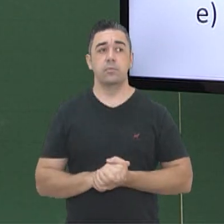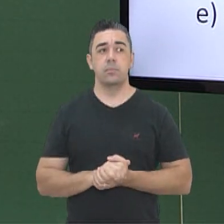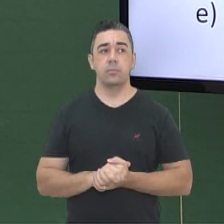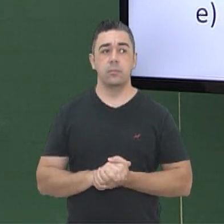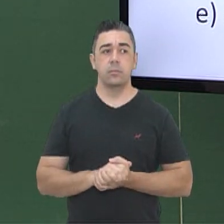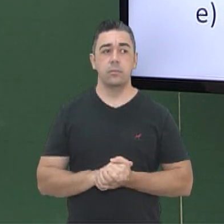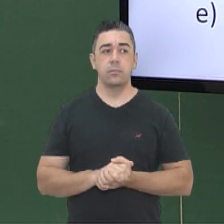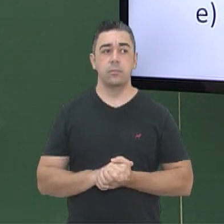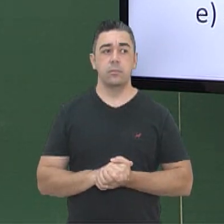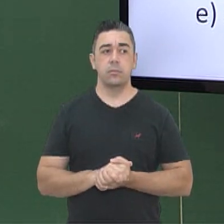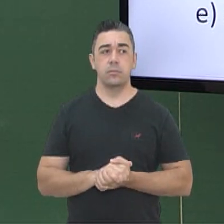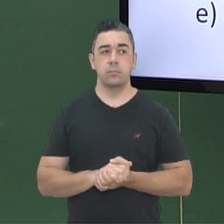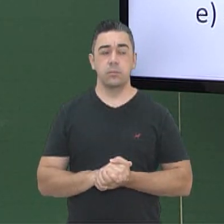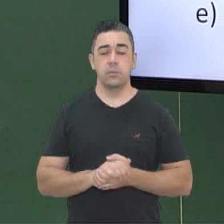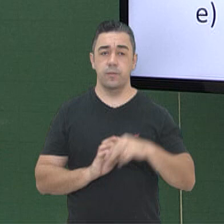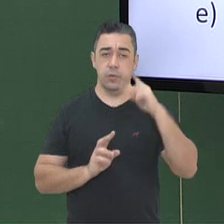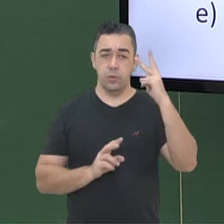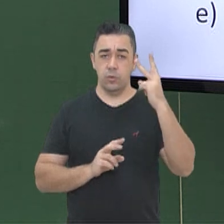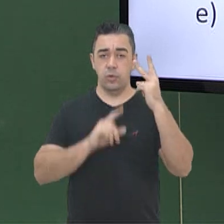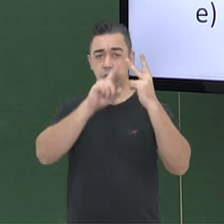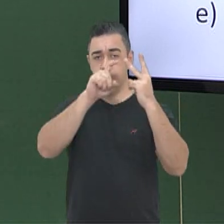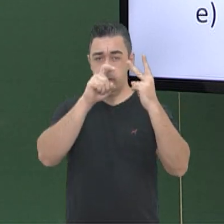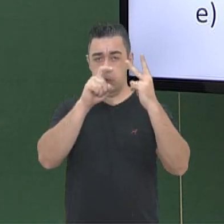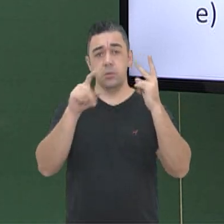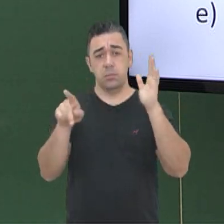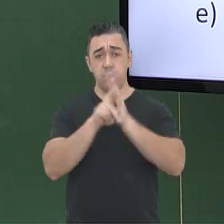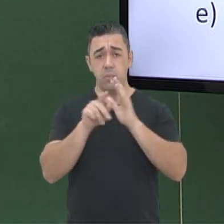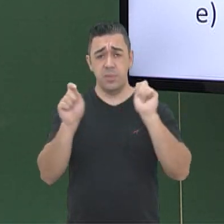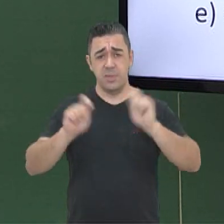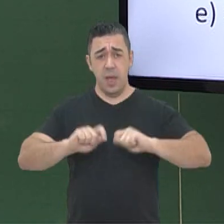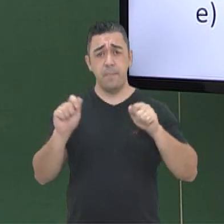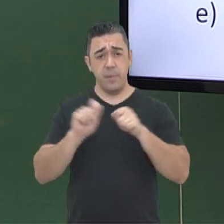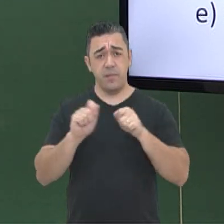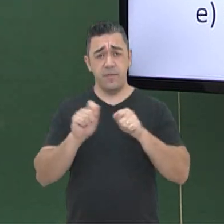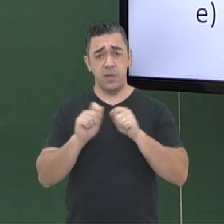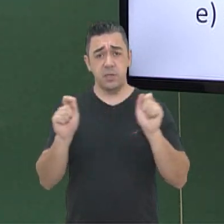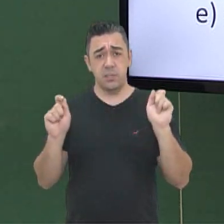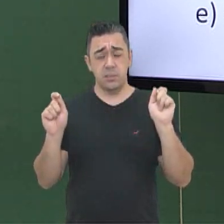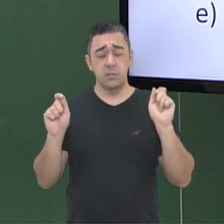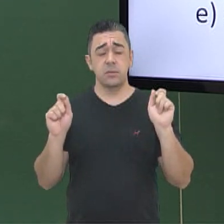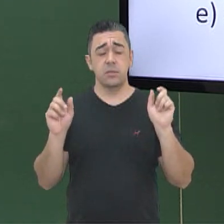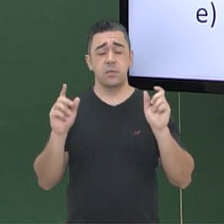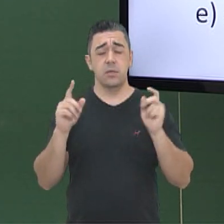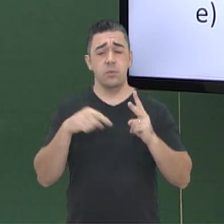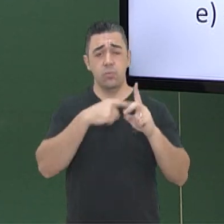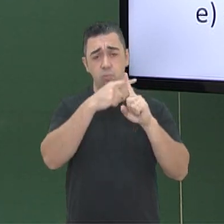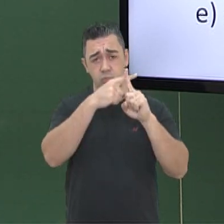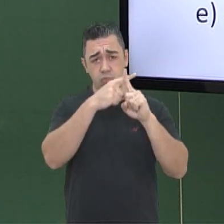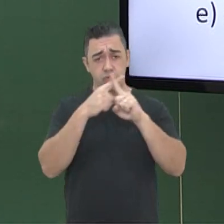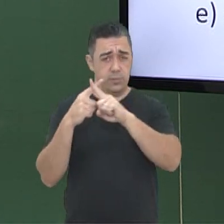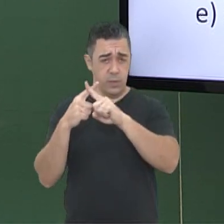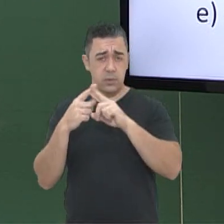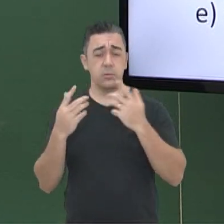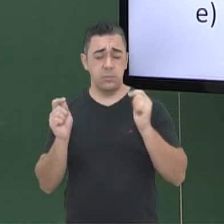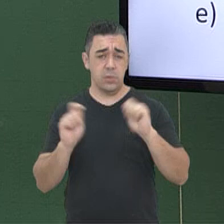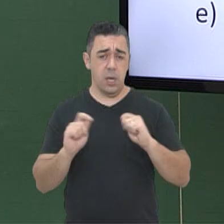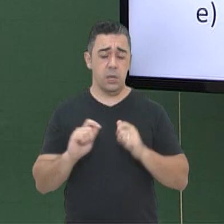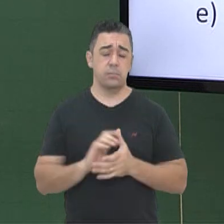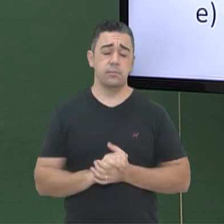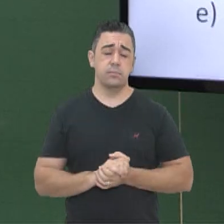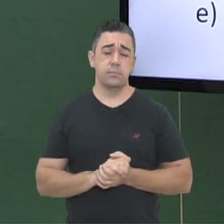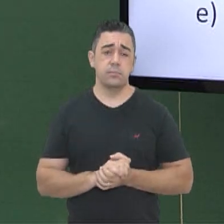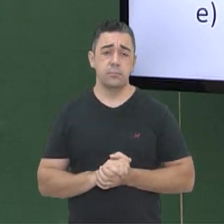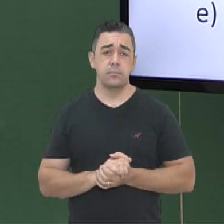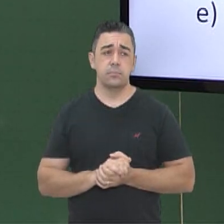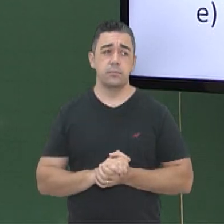raiz 2x. A propriedade permite que a gente multiplique, tá? Esse daqui com esse daqui, quando eu tenho uma raiz